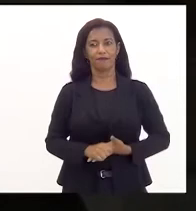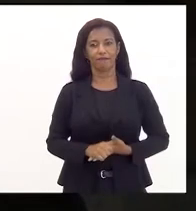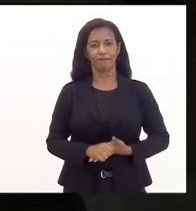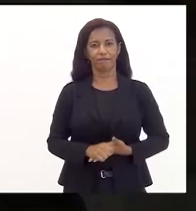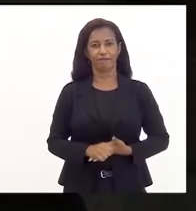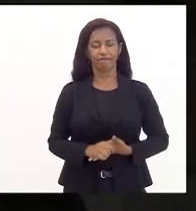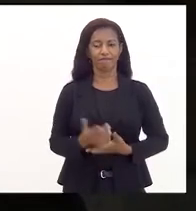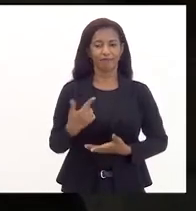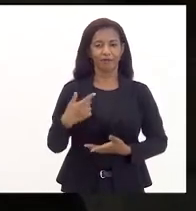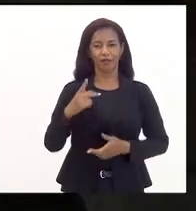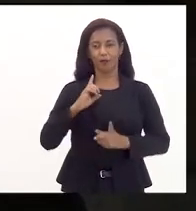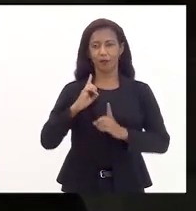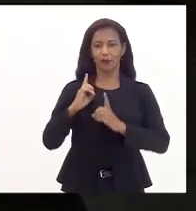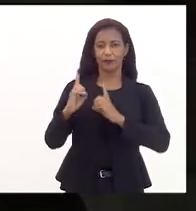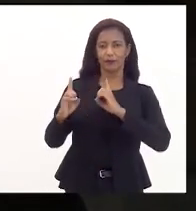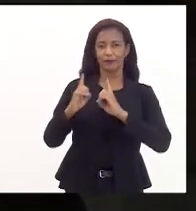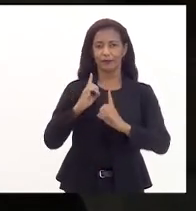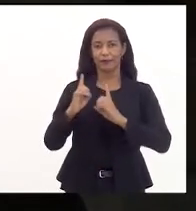advogo